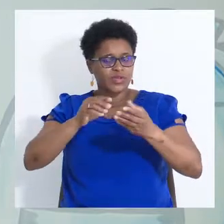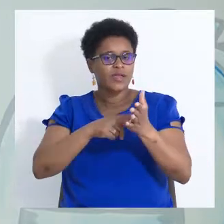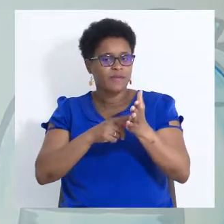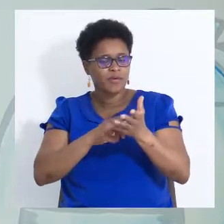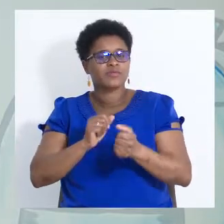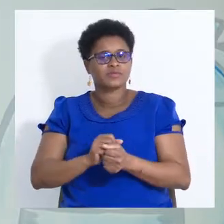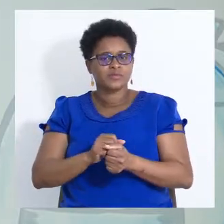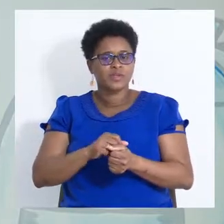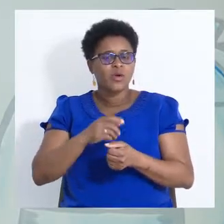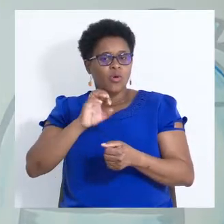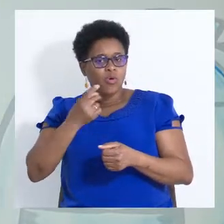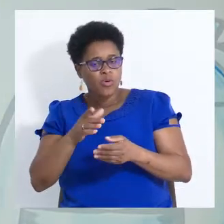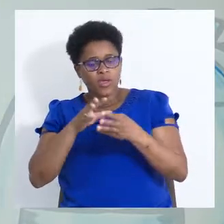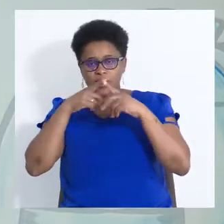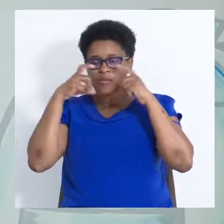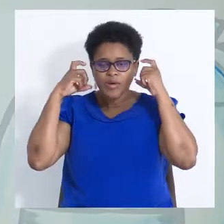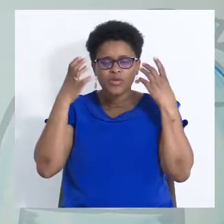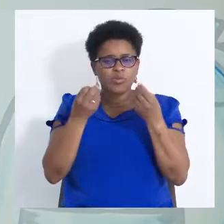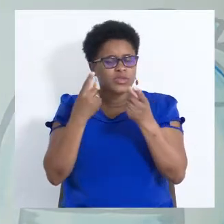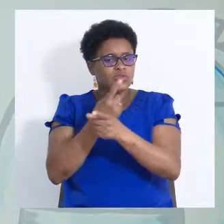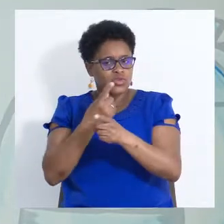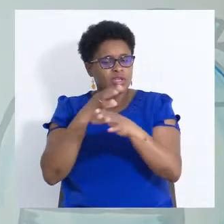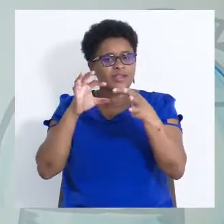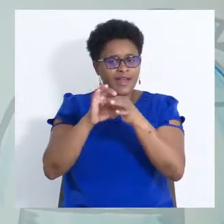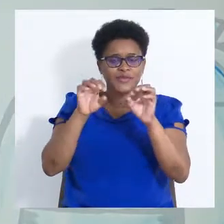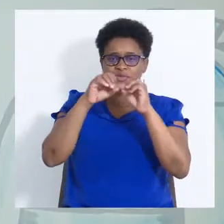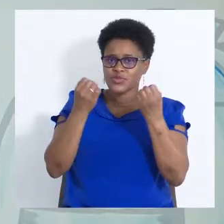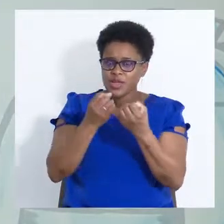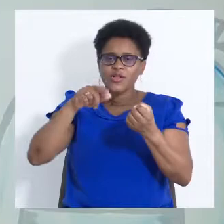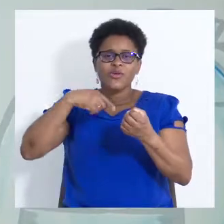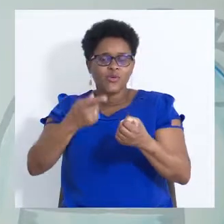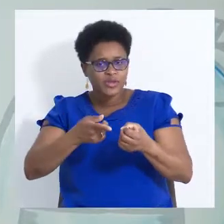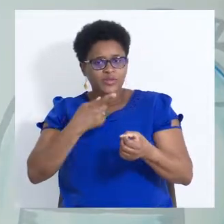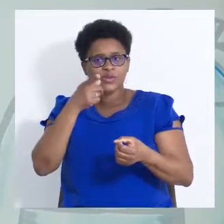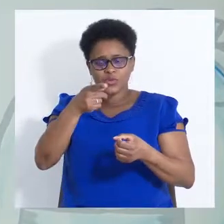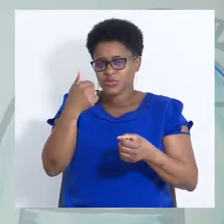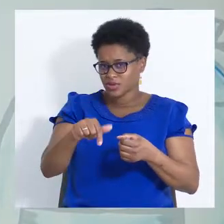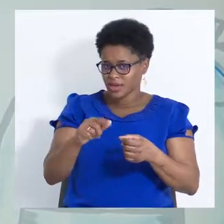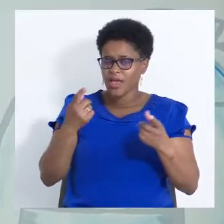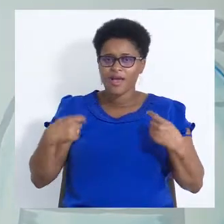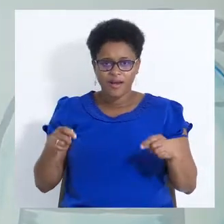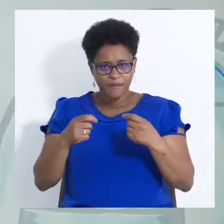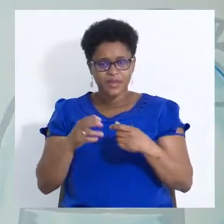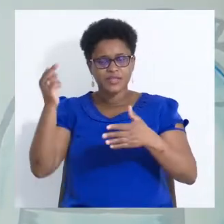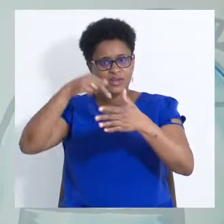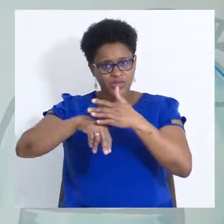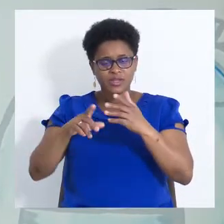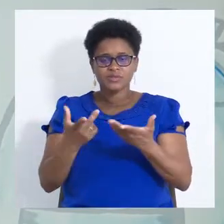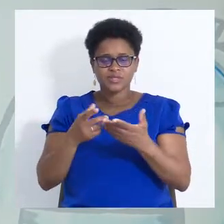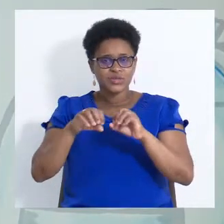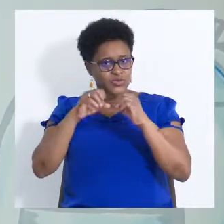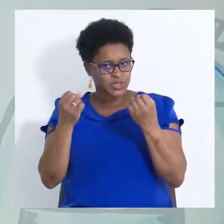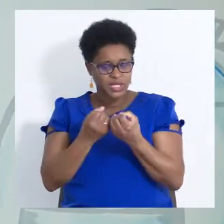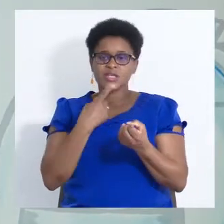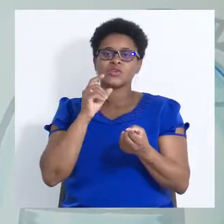uso da máscara. Muita coisa que está ligada àquilo que é o social. Outras vezes tu tens campanhas que estão dentro da linha